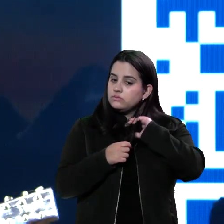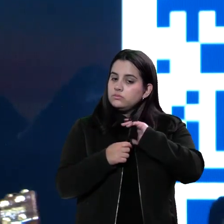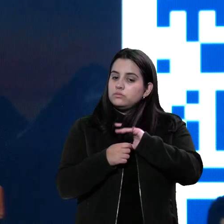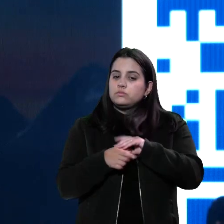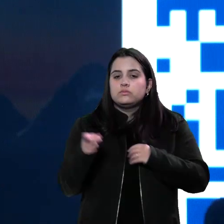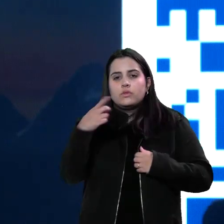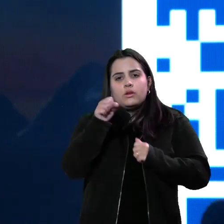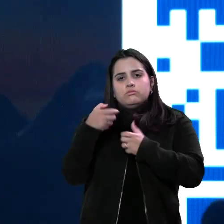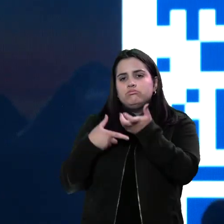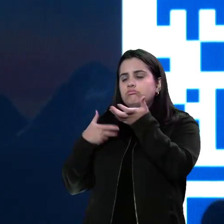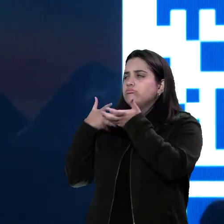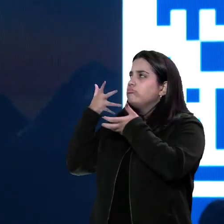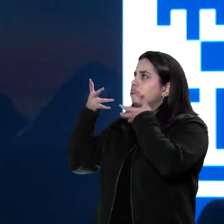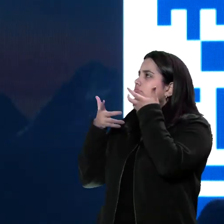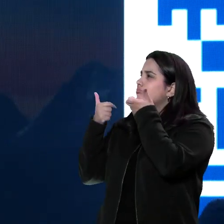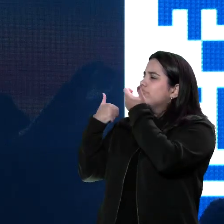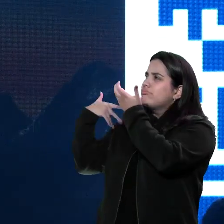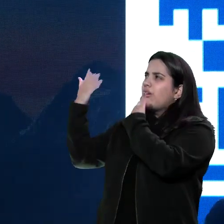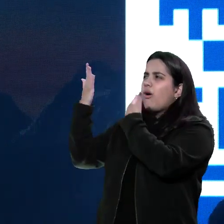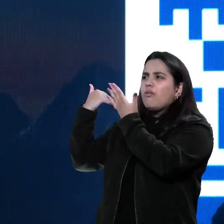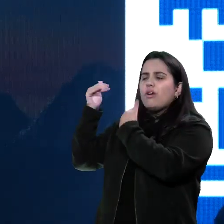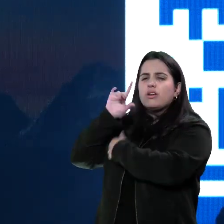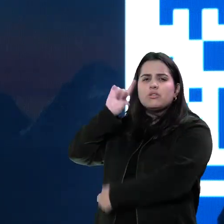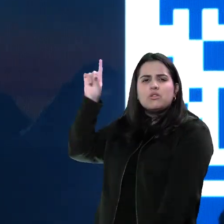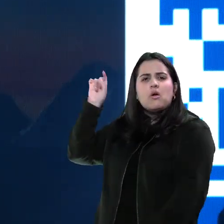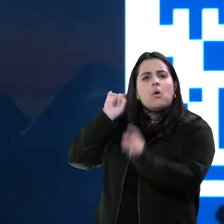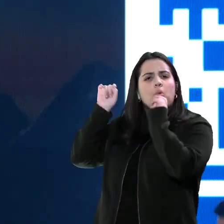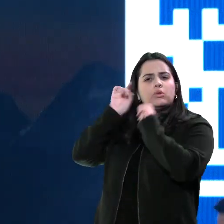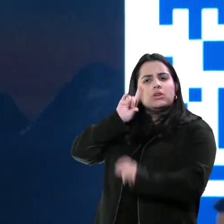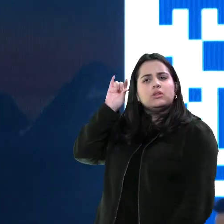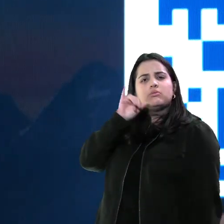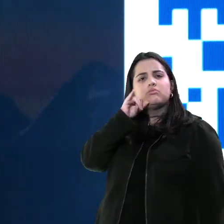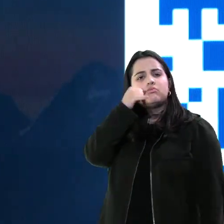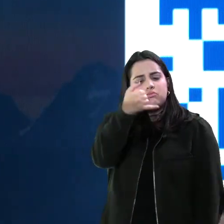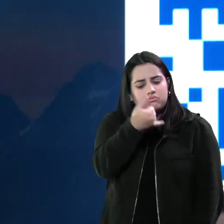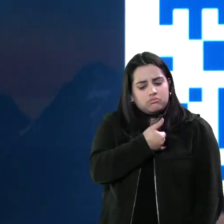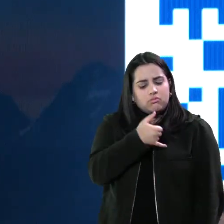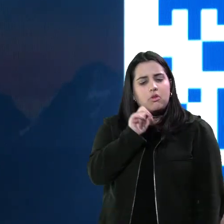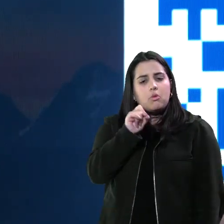Começa a conversar com Deus sobre o que Ele falou com você.